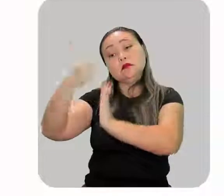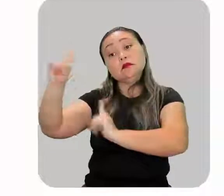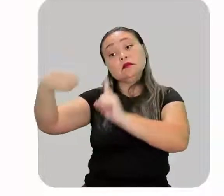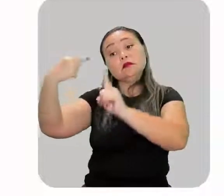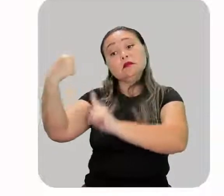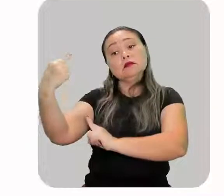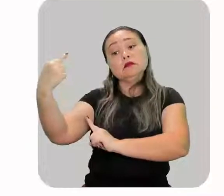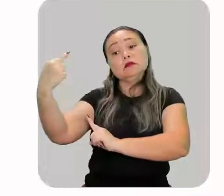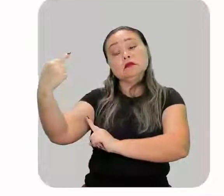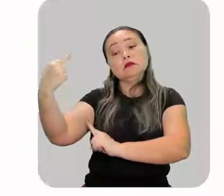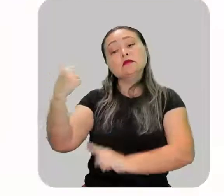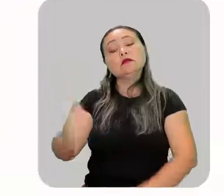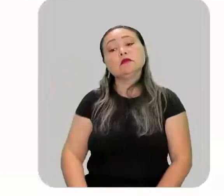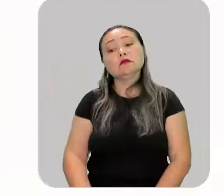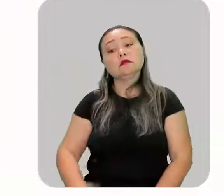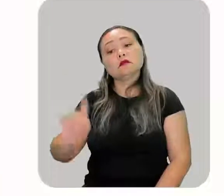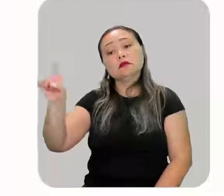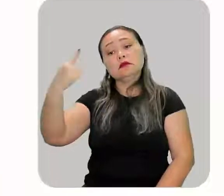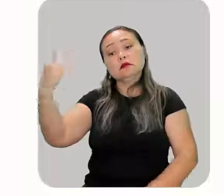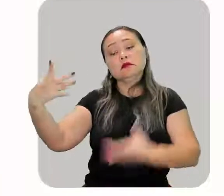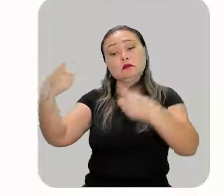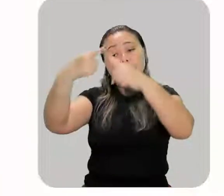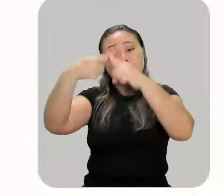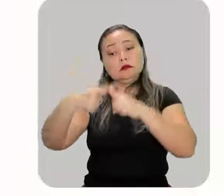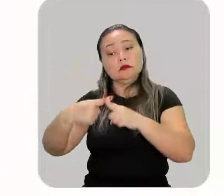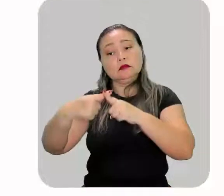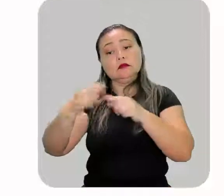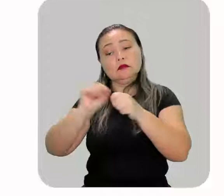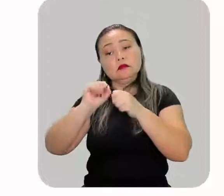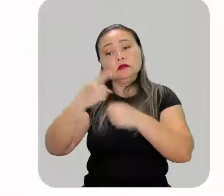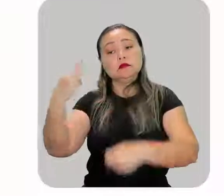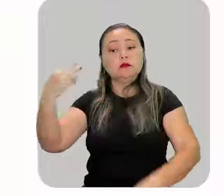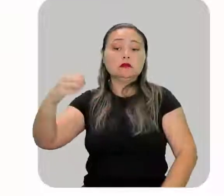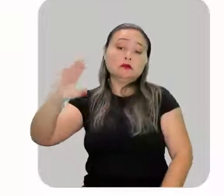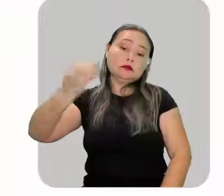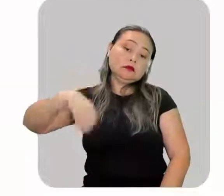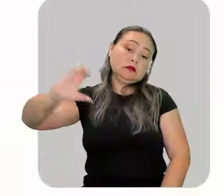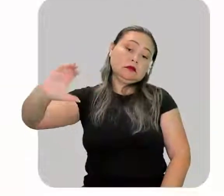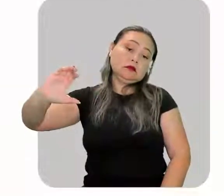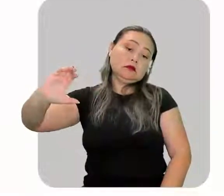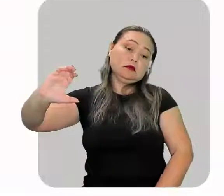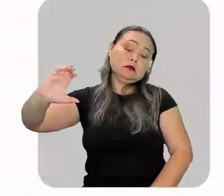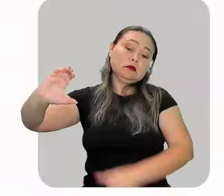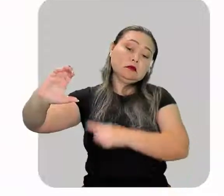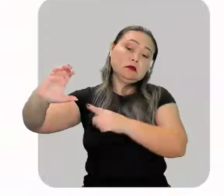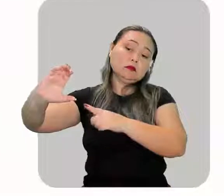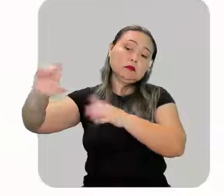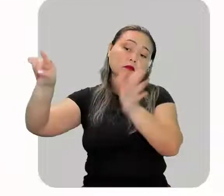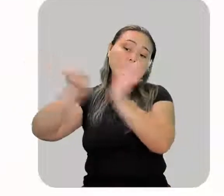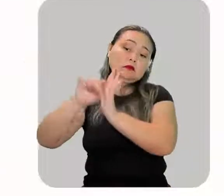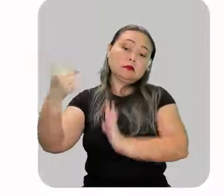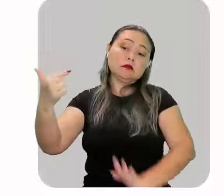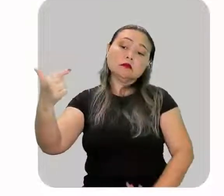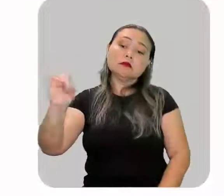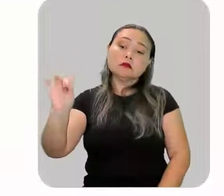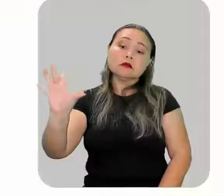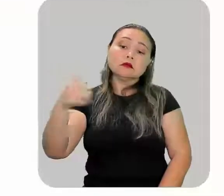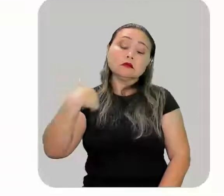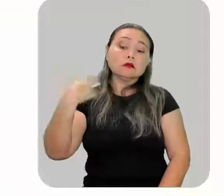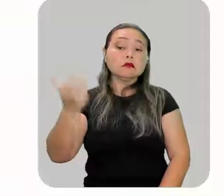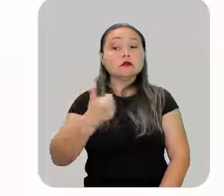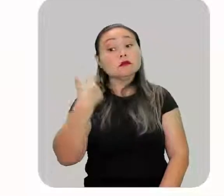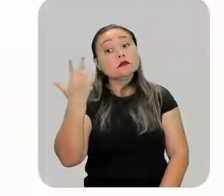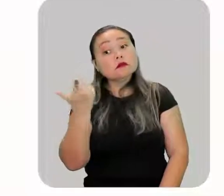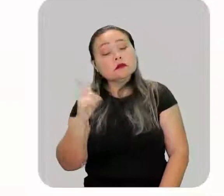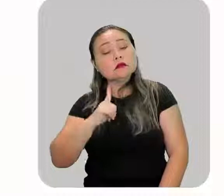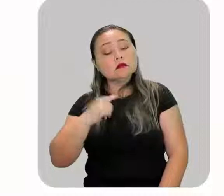dar 1. Beleza. Dois números que multiplicados tem que dar o C. Menos 2. E aí, é claro, tem que